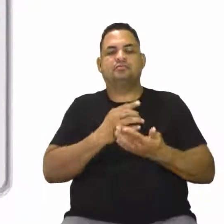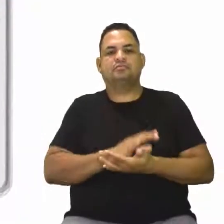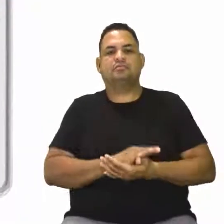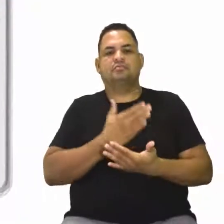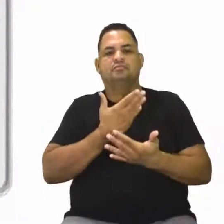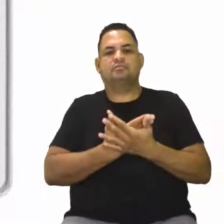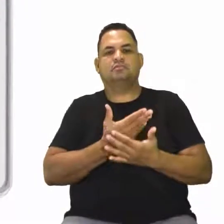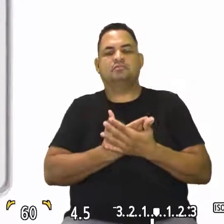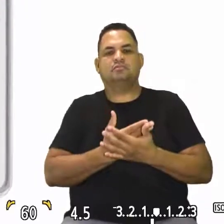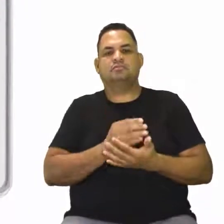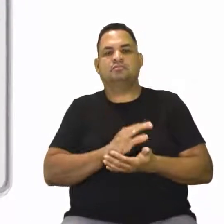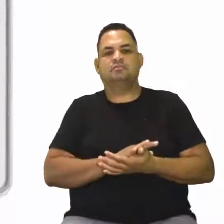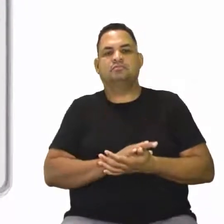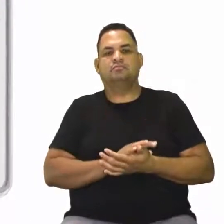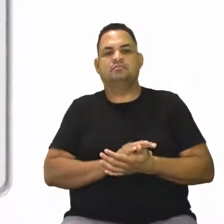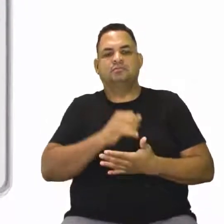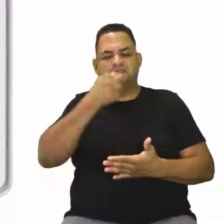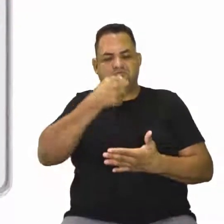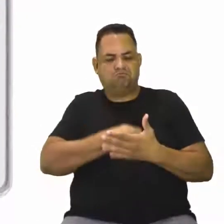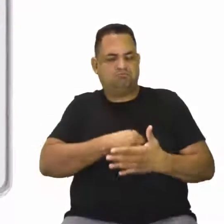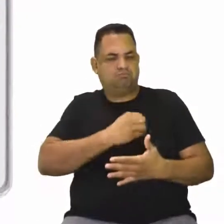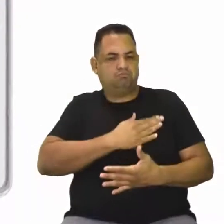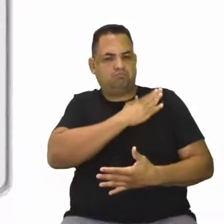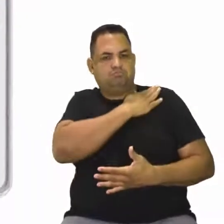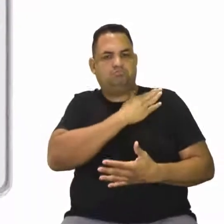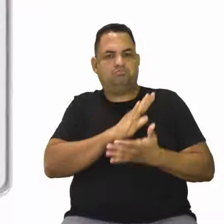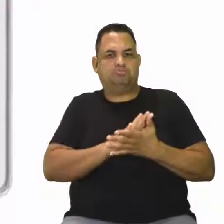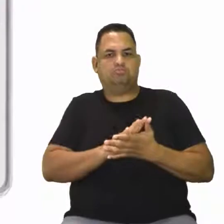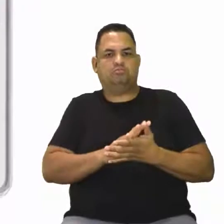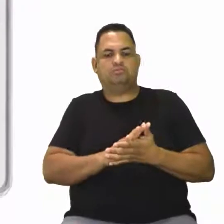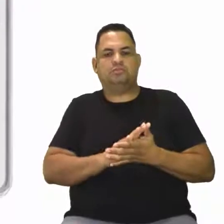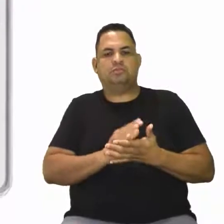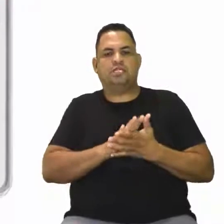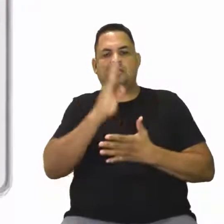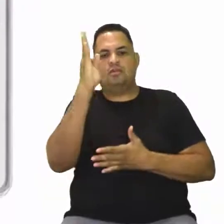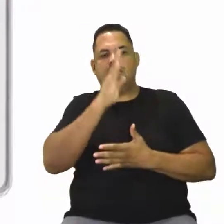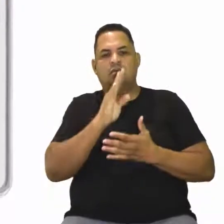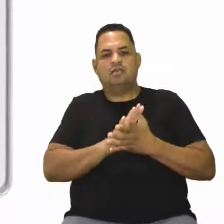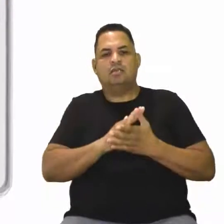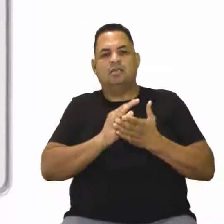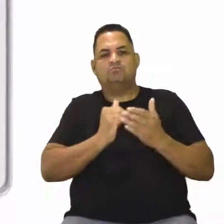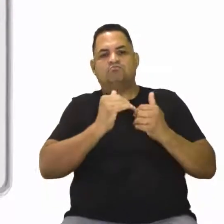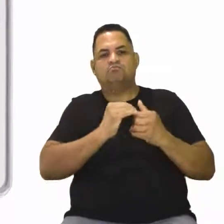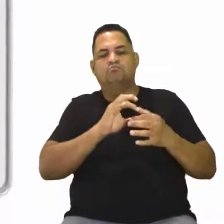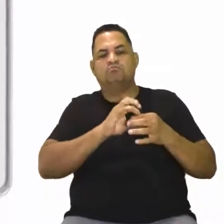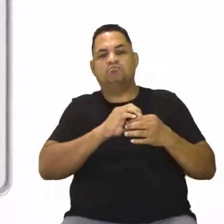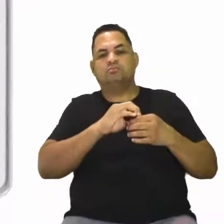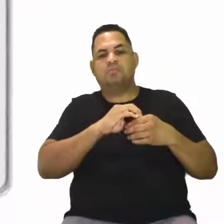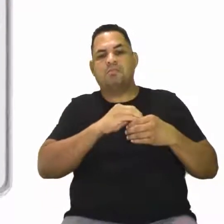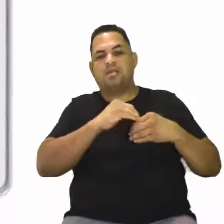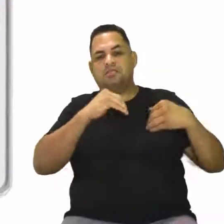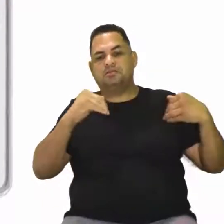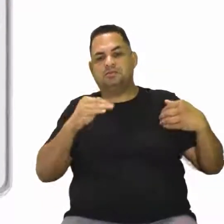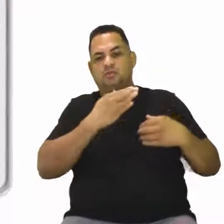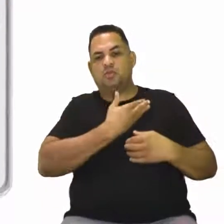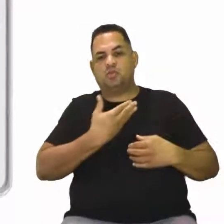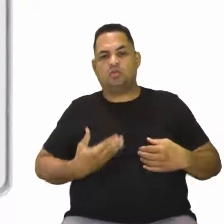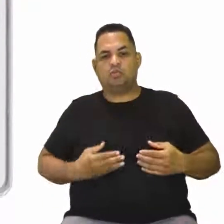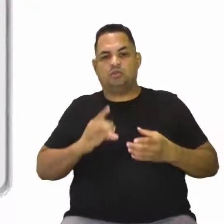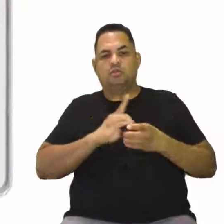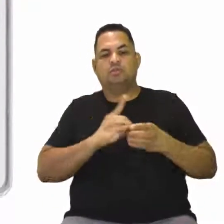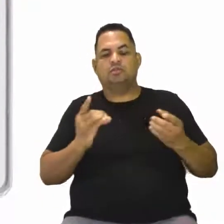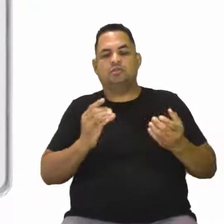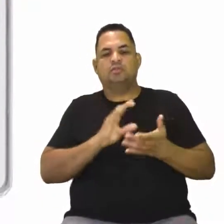a aula a ditadura militar no Brasil, a ruptura com o governo democrático, governo de Castelo Branco, o